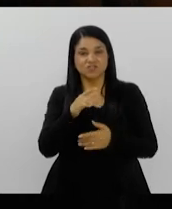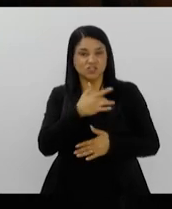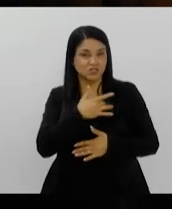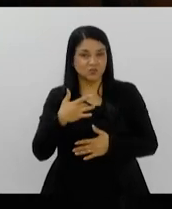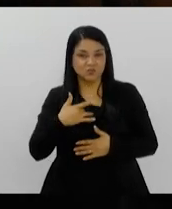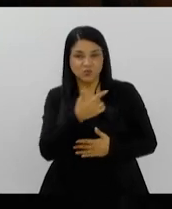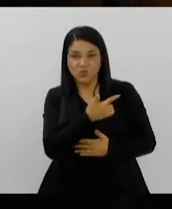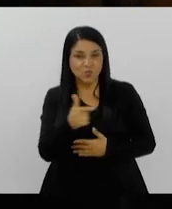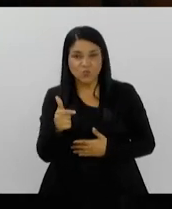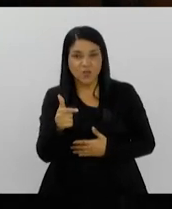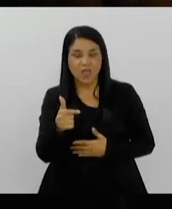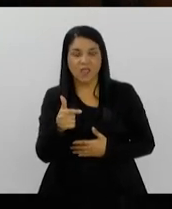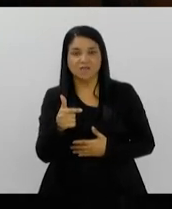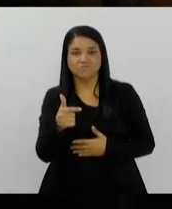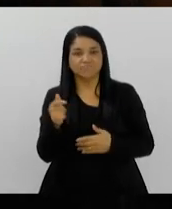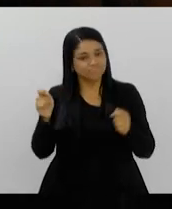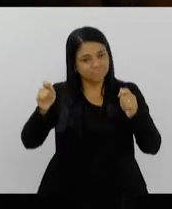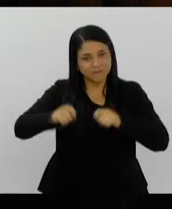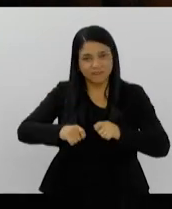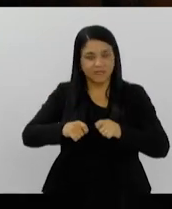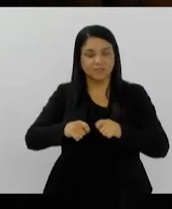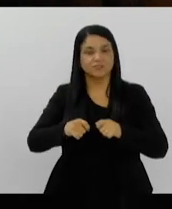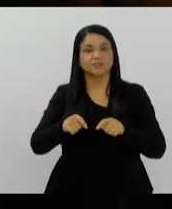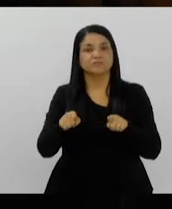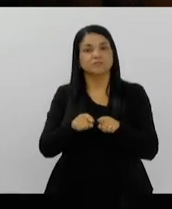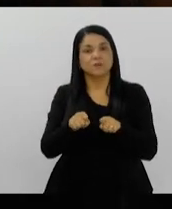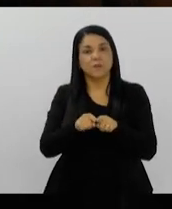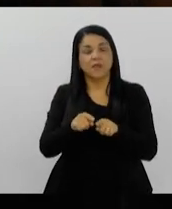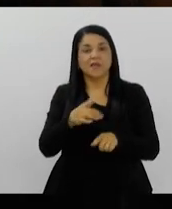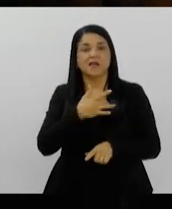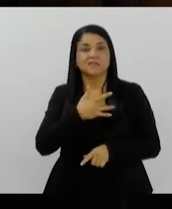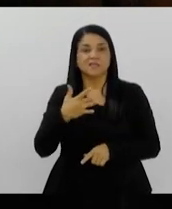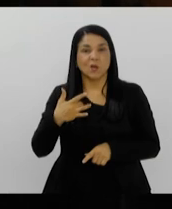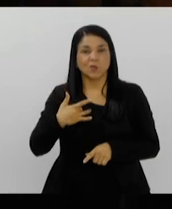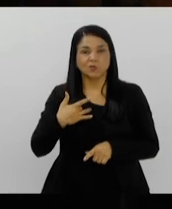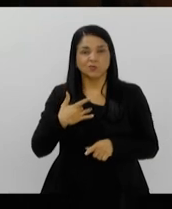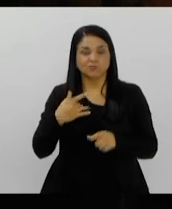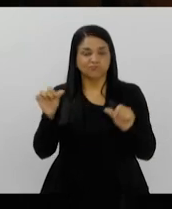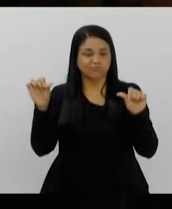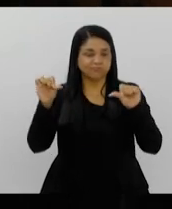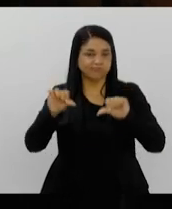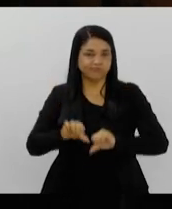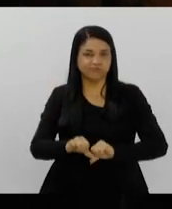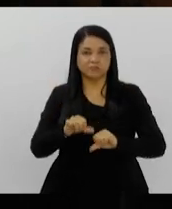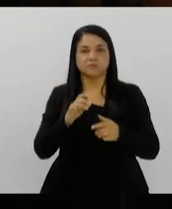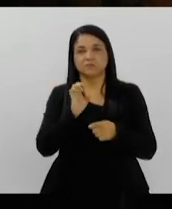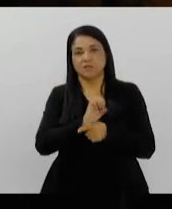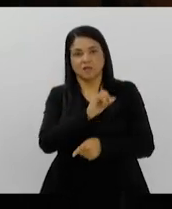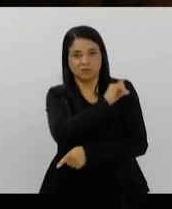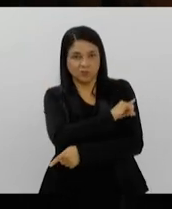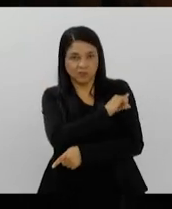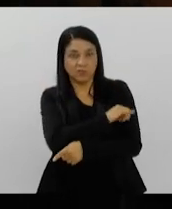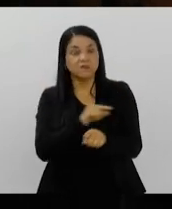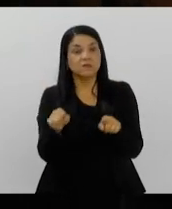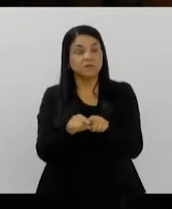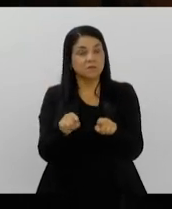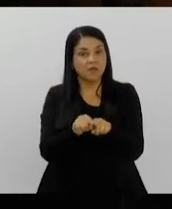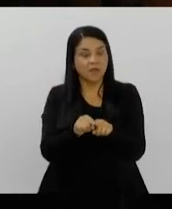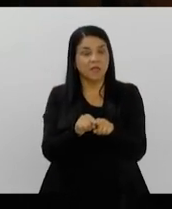não só está jogando na lama a saúde pública do Estado do Rio de Janeiro, como também